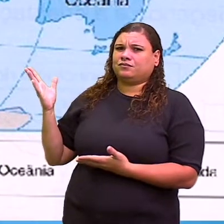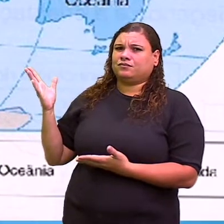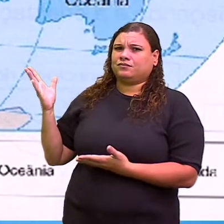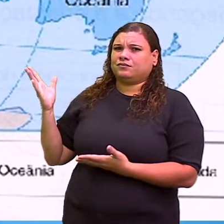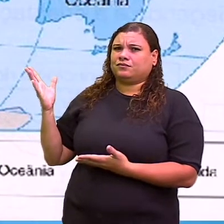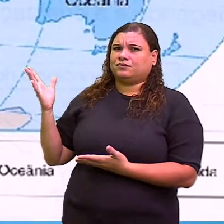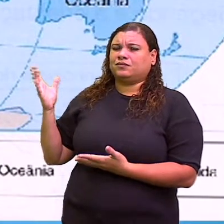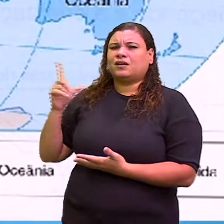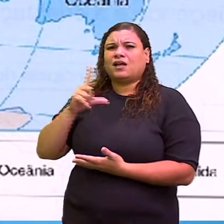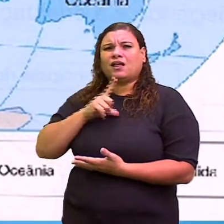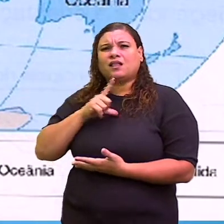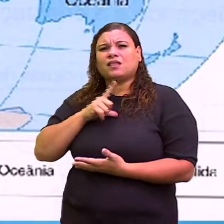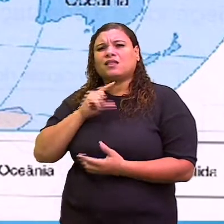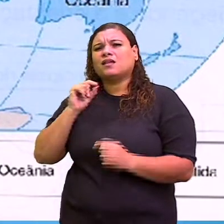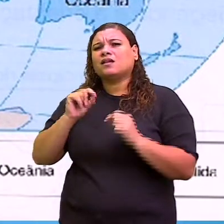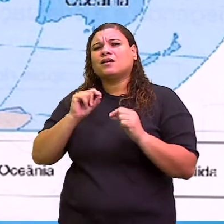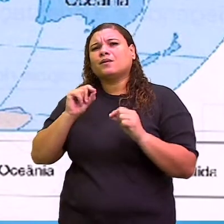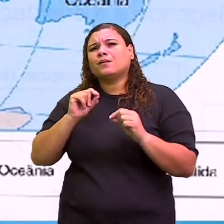temos o